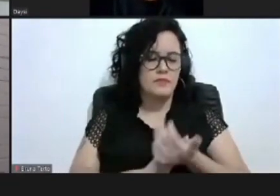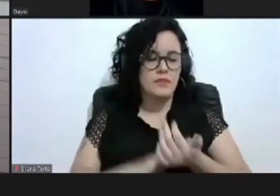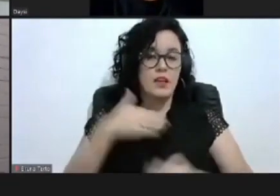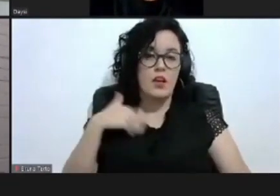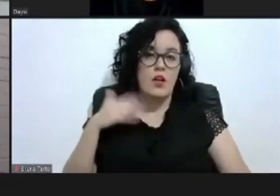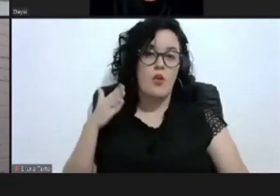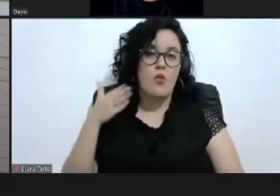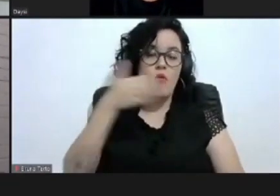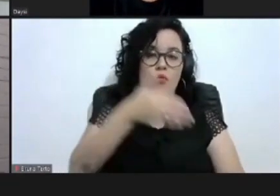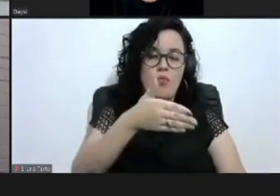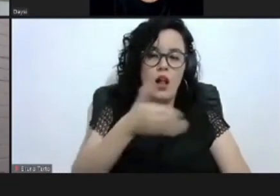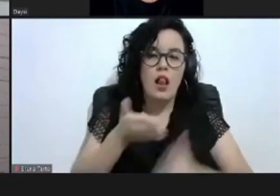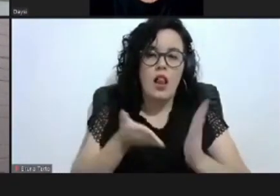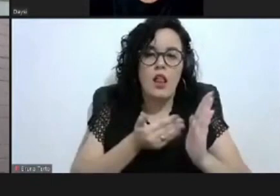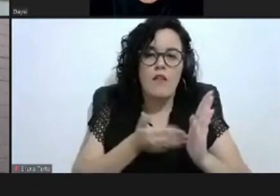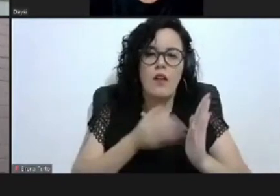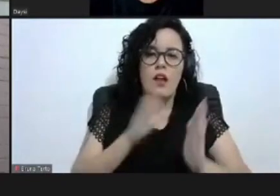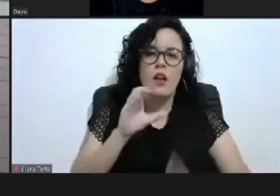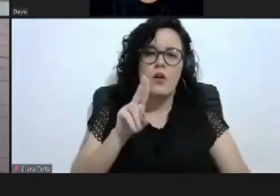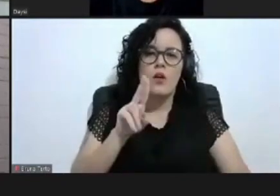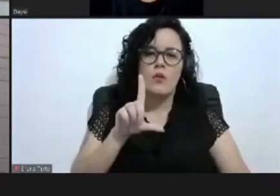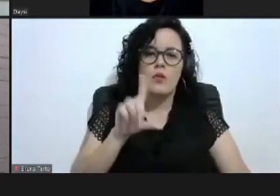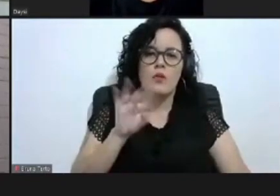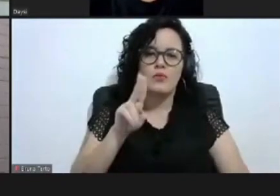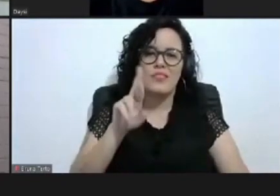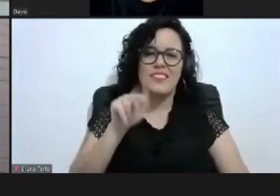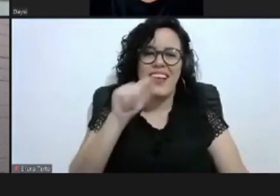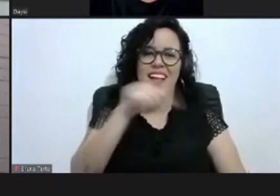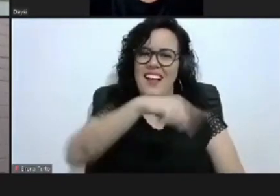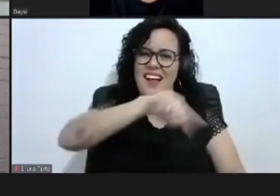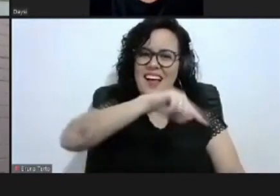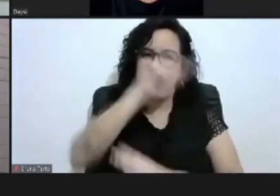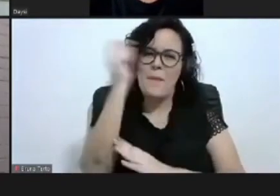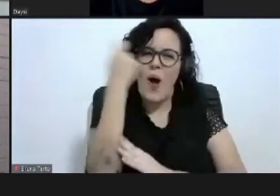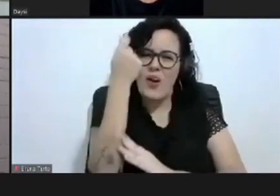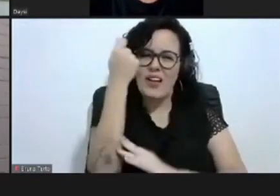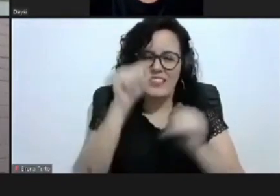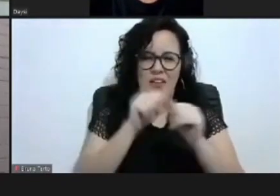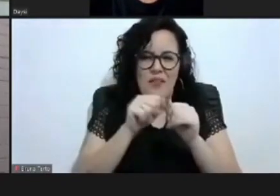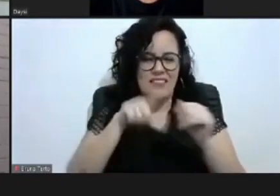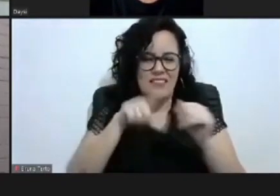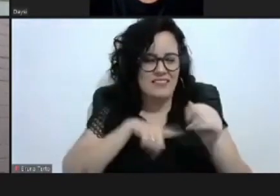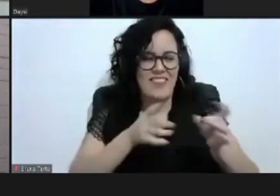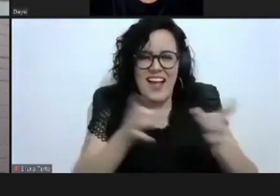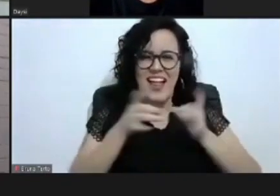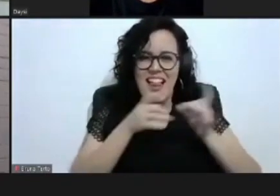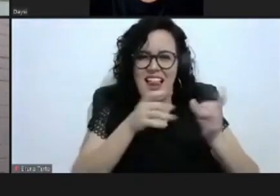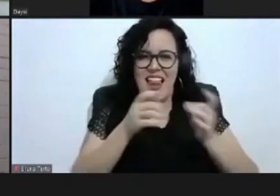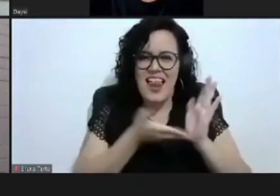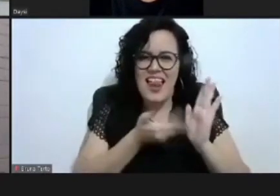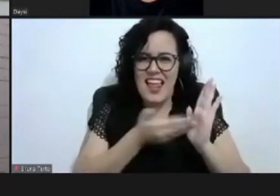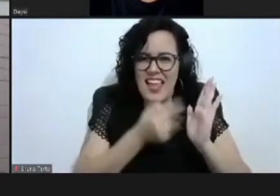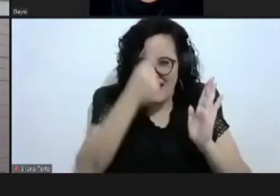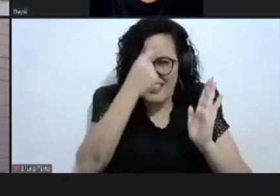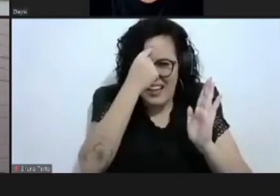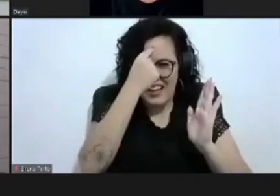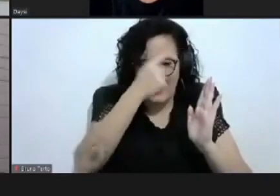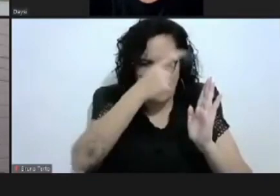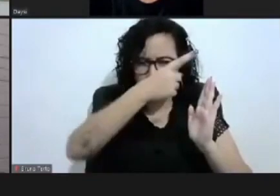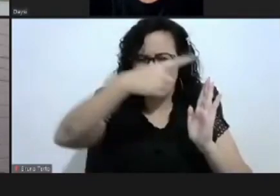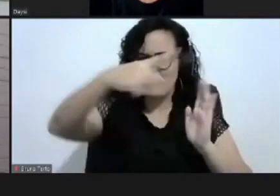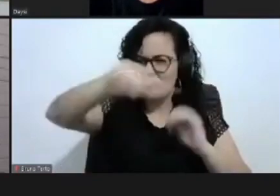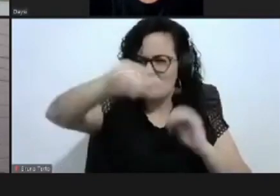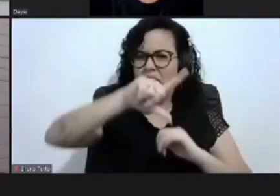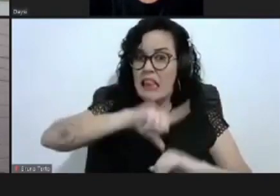Cultura ali da Paulista, né, do Conjunto Nacional. Quem passa pela cultura